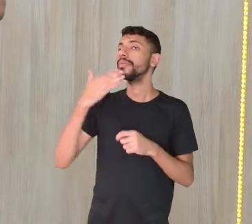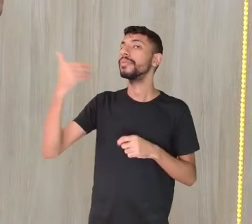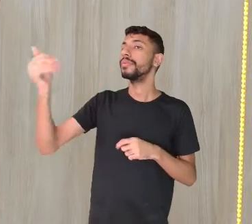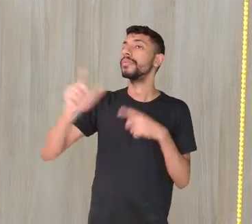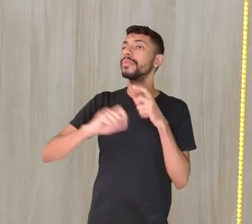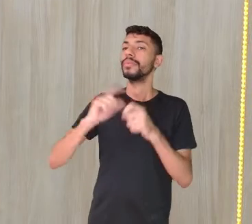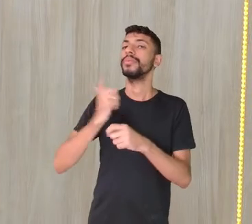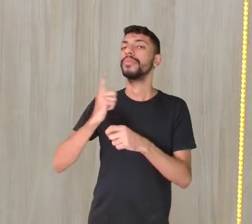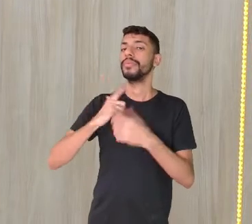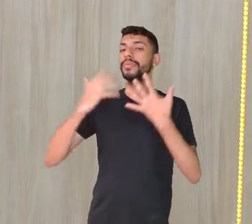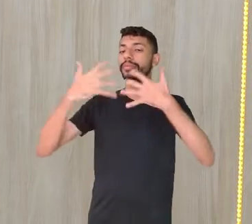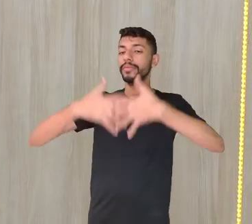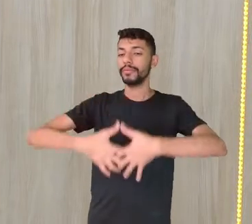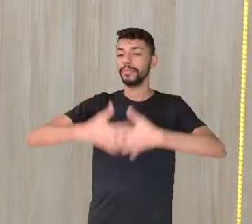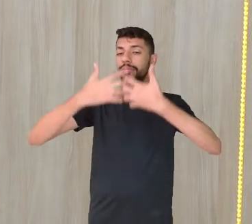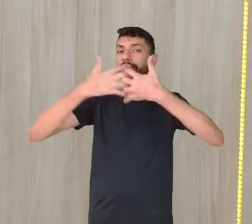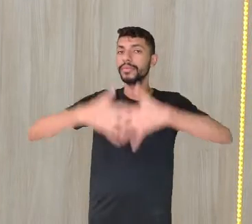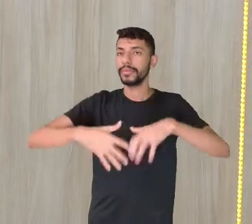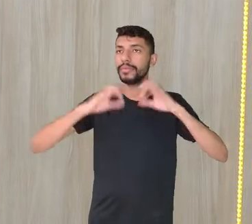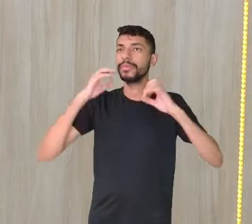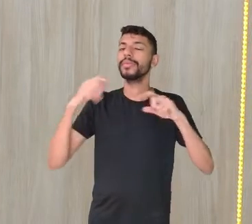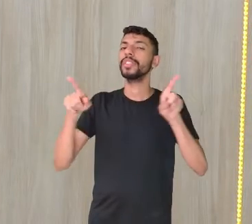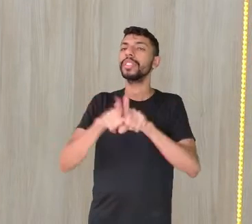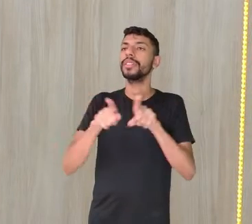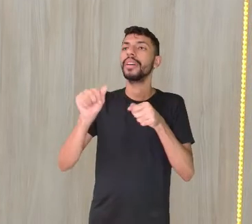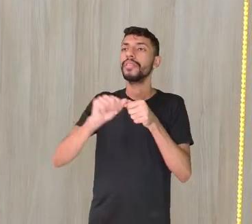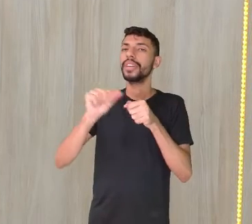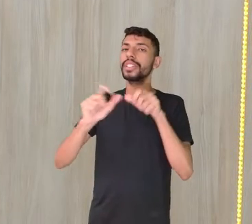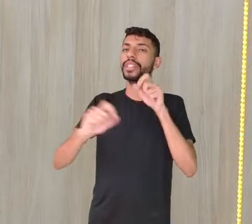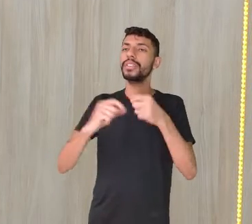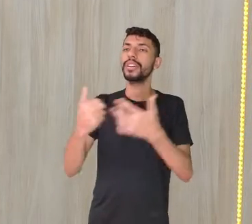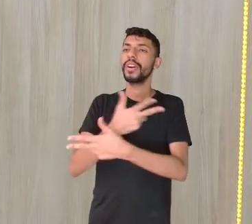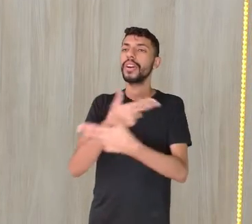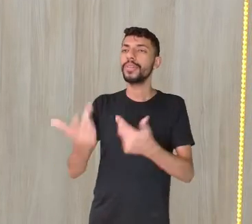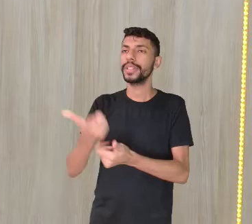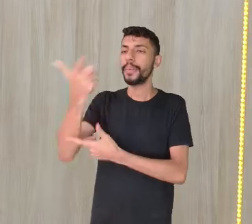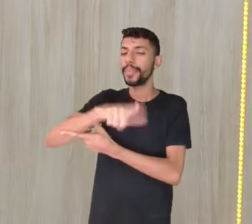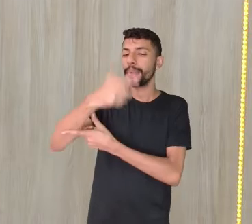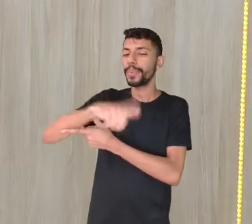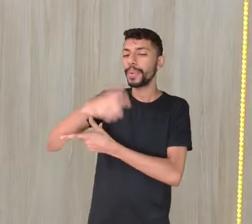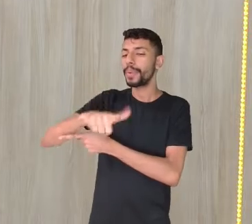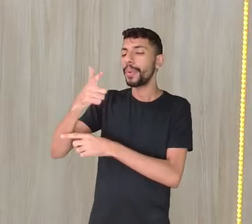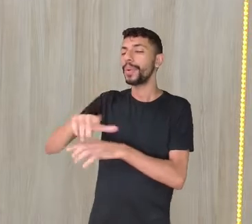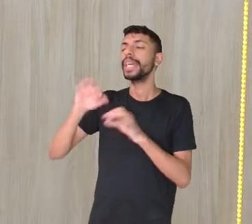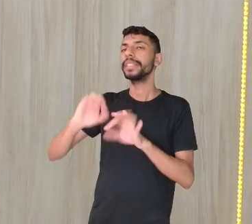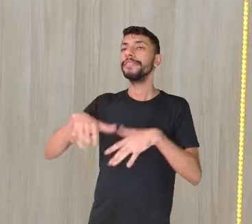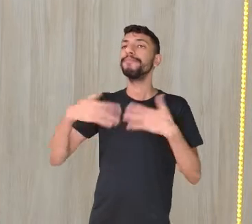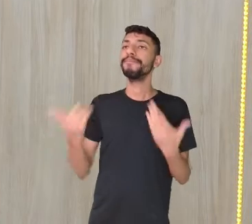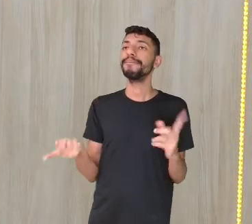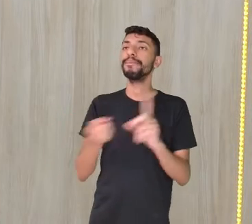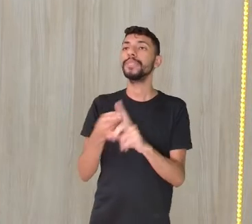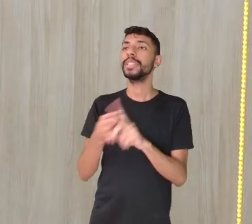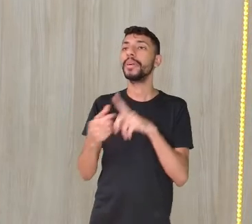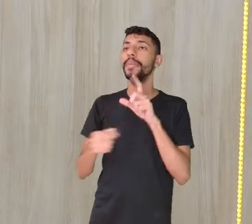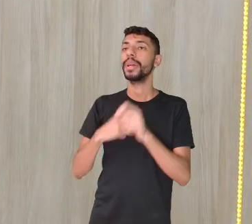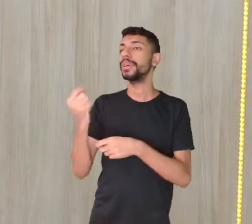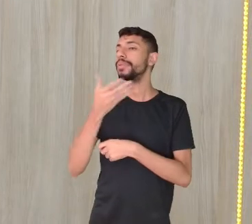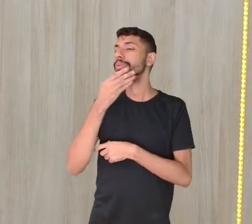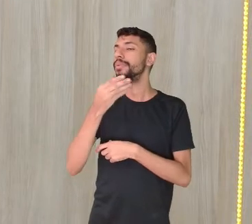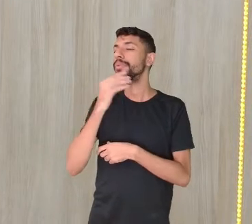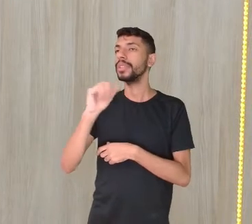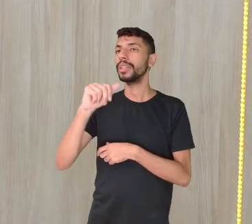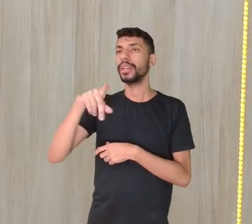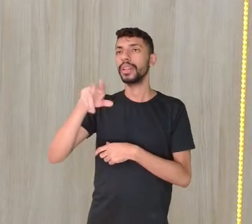de ter essas máquinas com precisão e fazendo algo que é repetitivo. Algo também que o doutor André passa para a